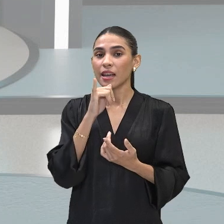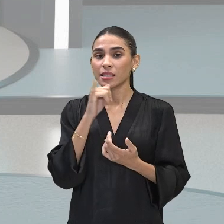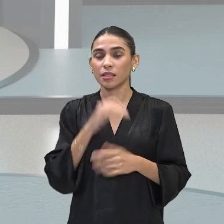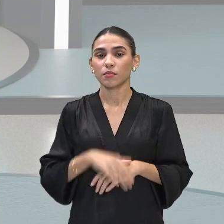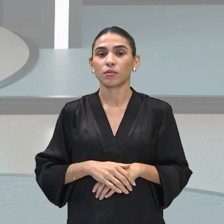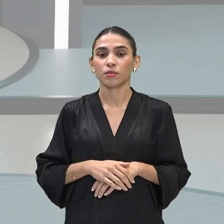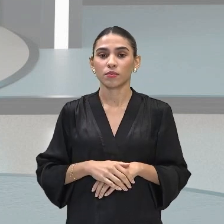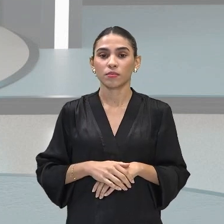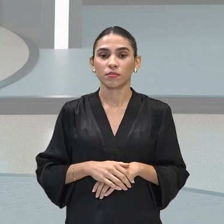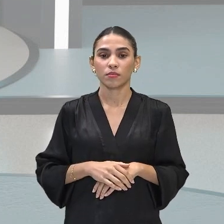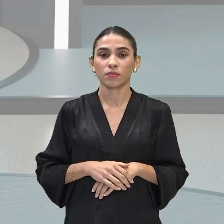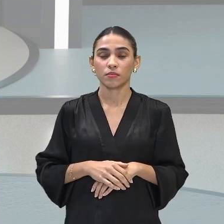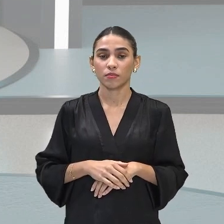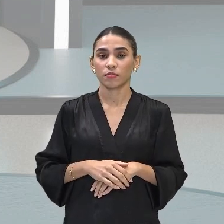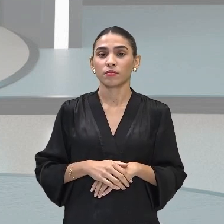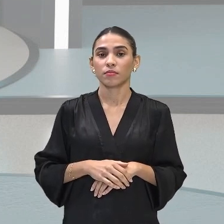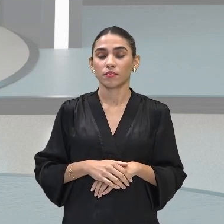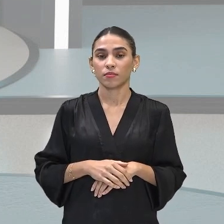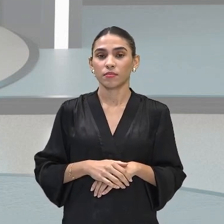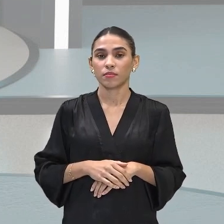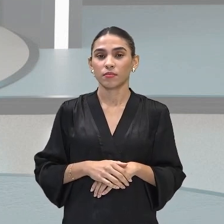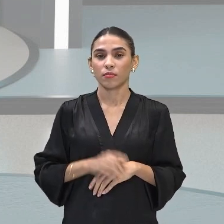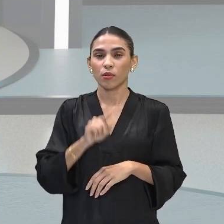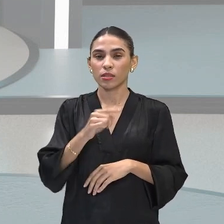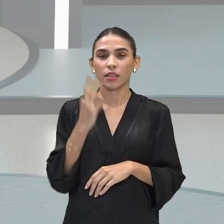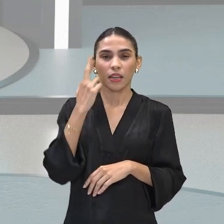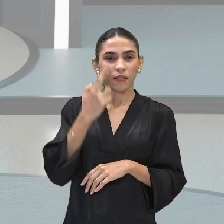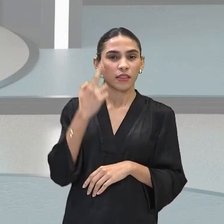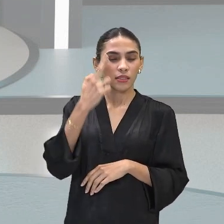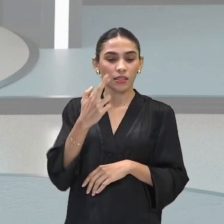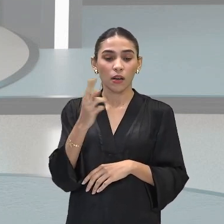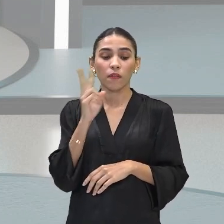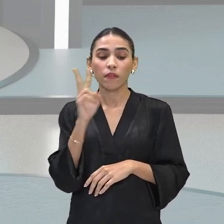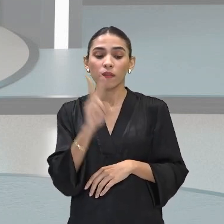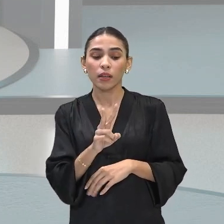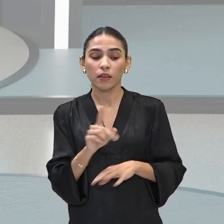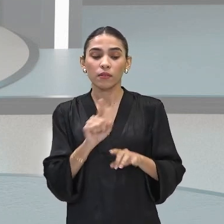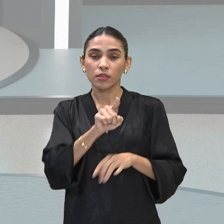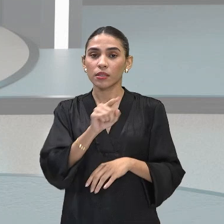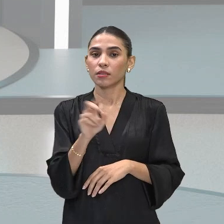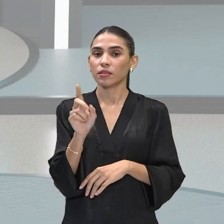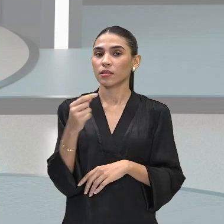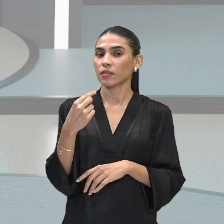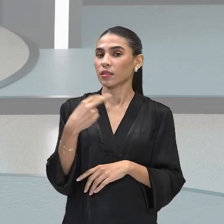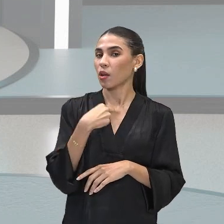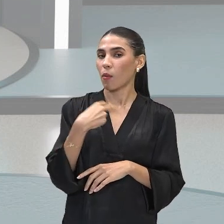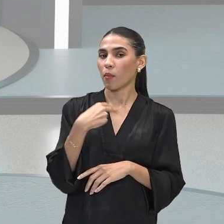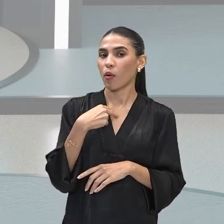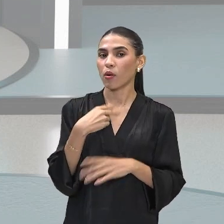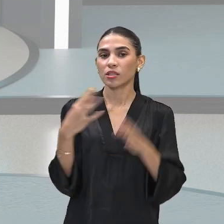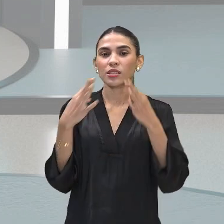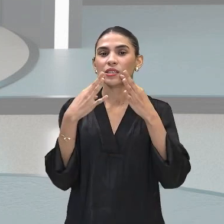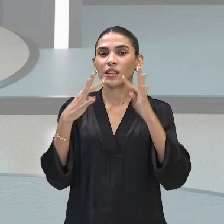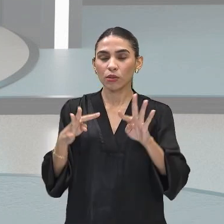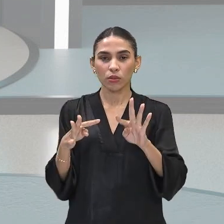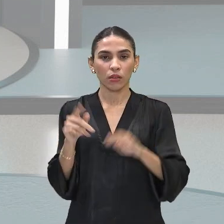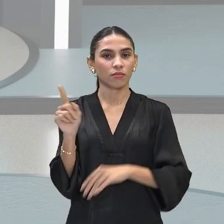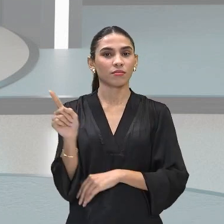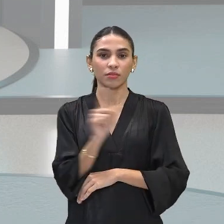a ir e a se posicionar à frente de uma instalação, você não pode ter um olhar naturalizado para as